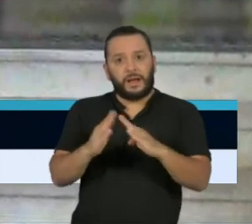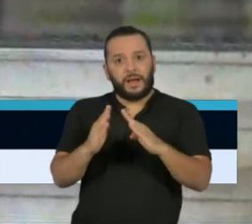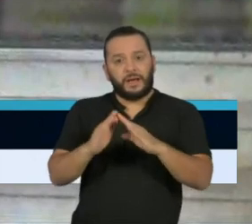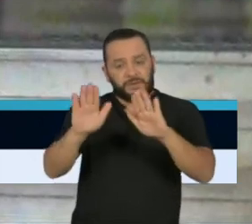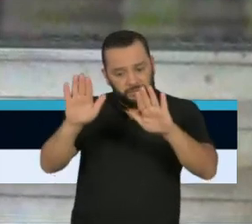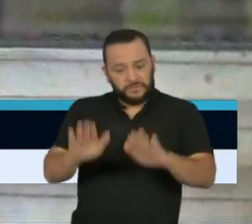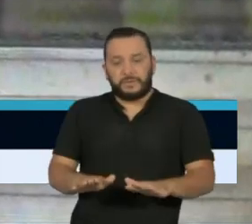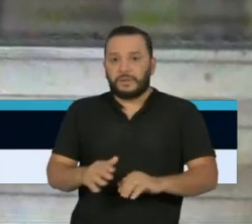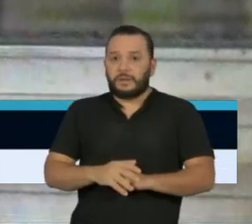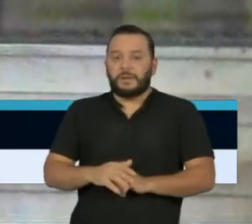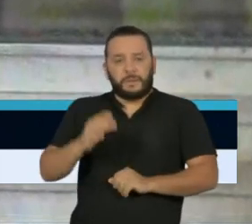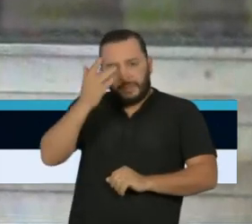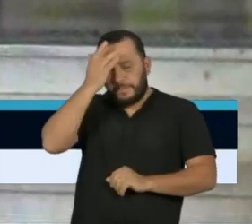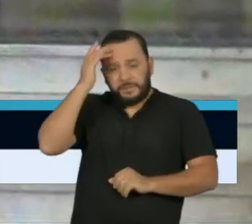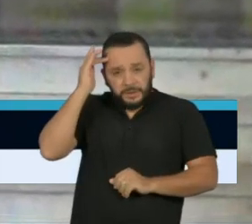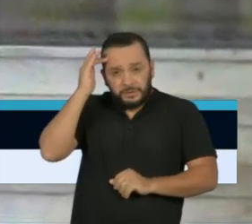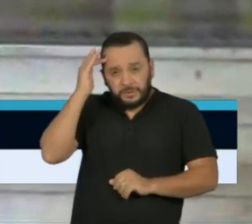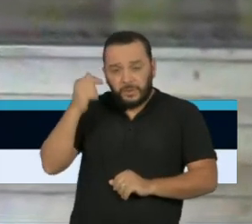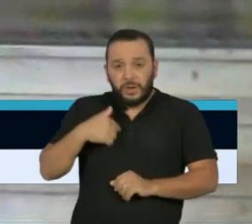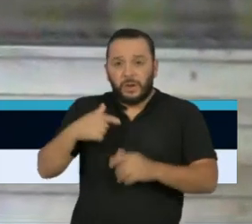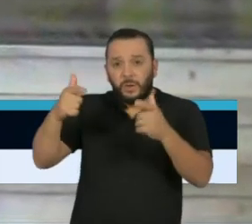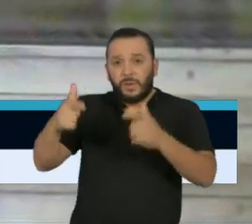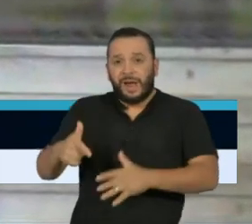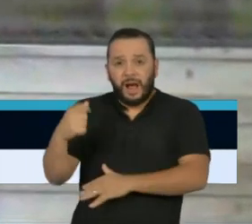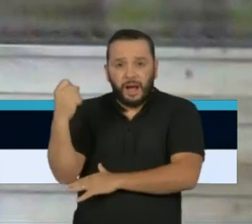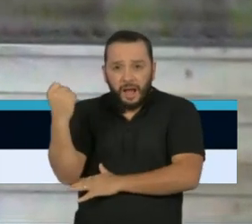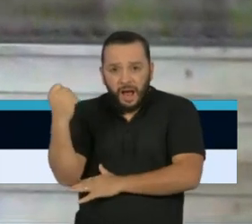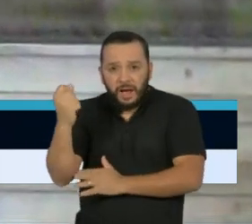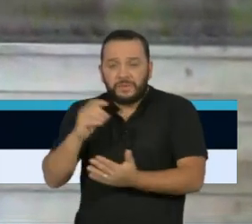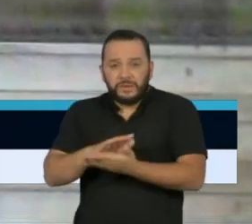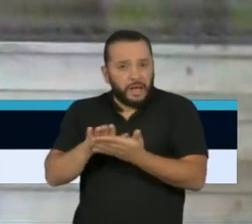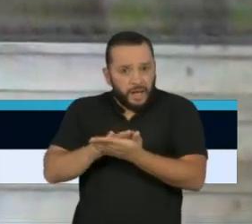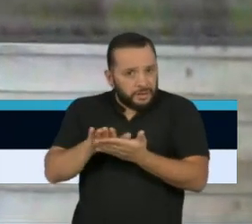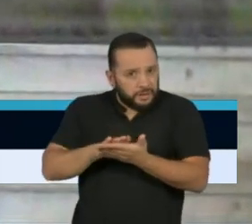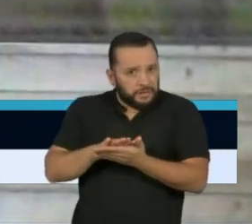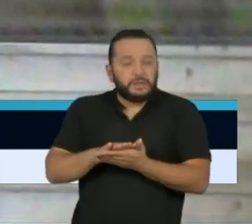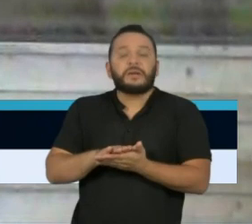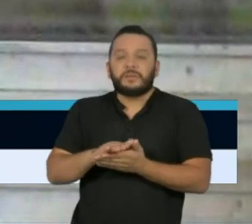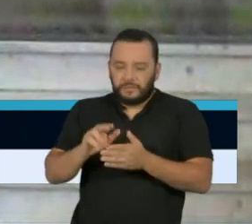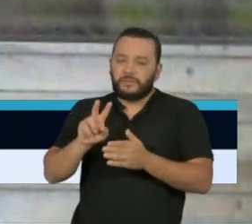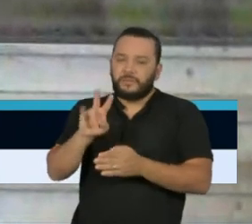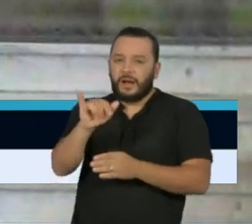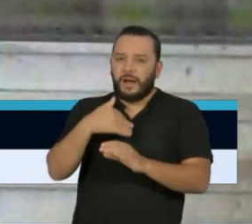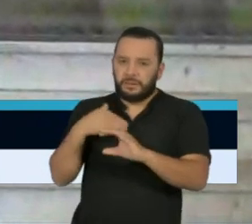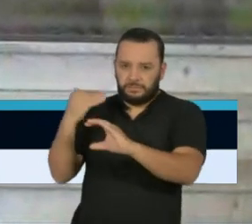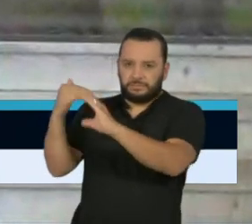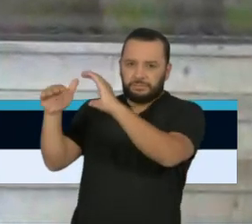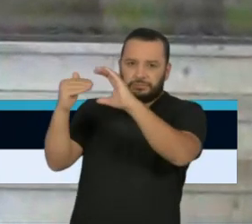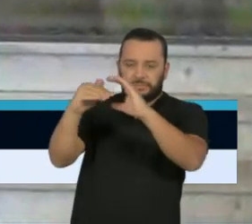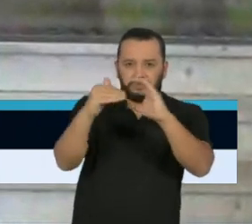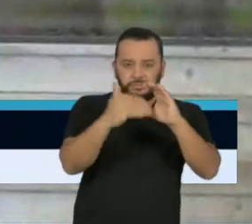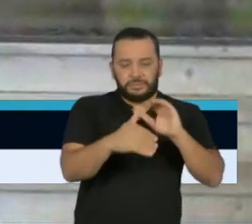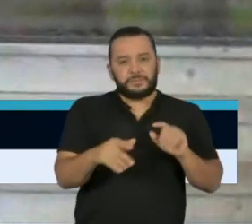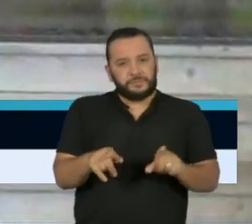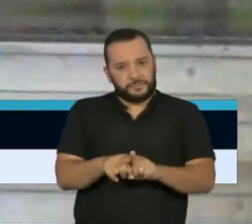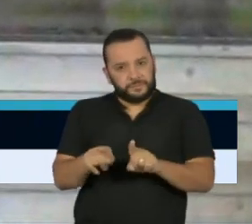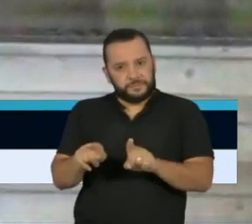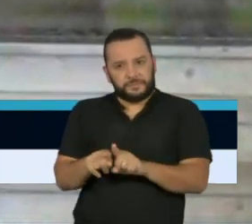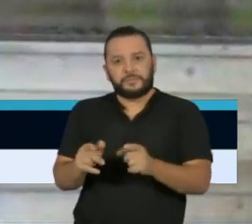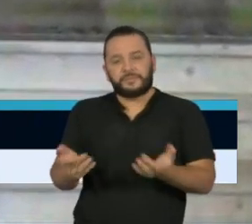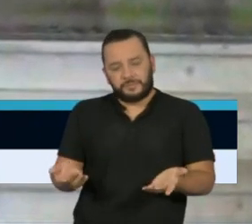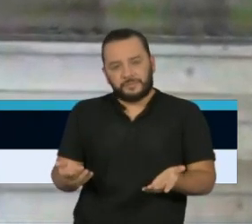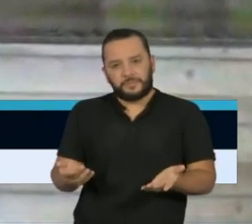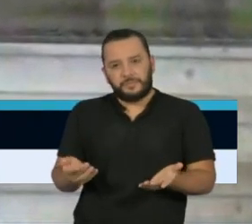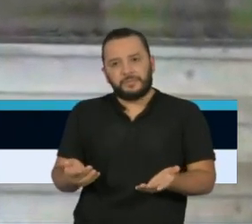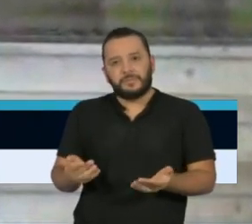na área de maior incidência vão receber uma mensagem um pouco diferente, mas a divisão das mensagens